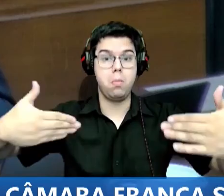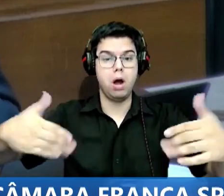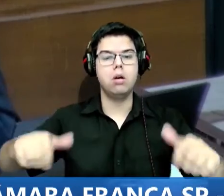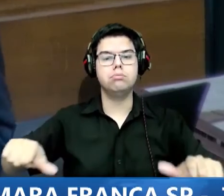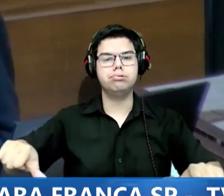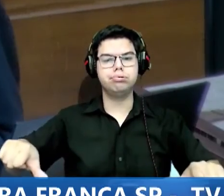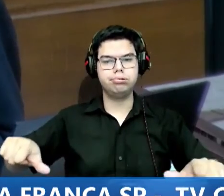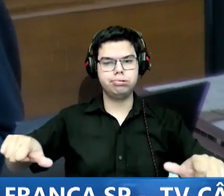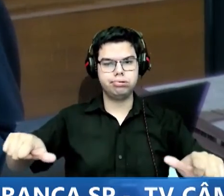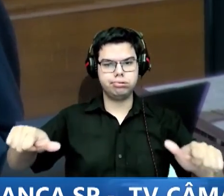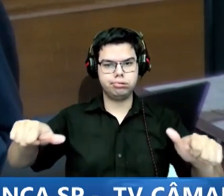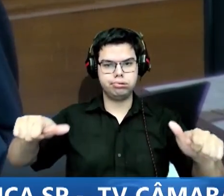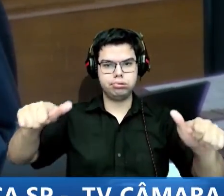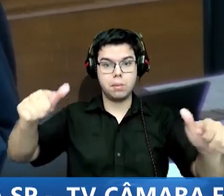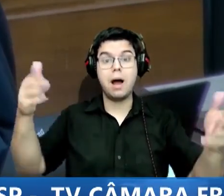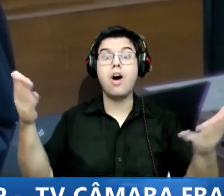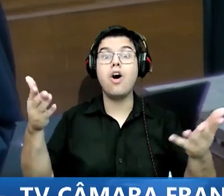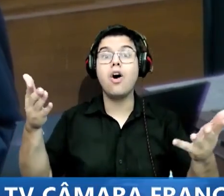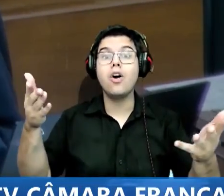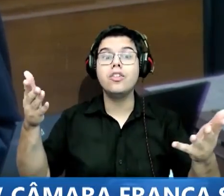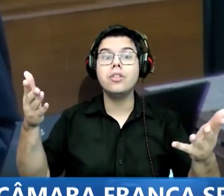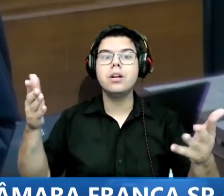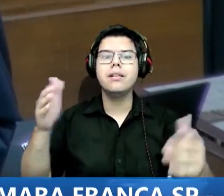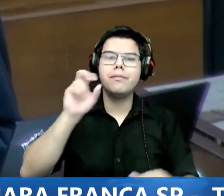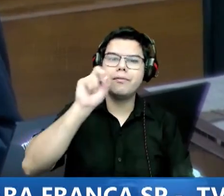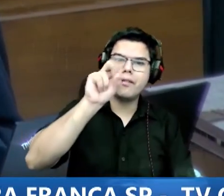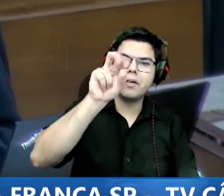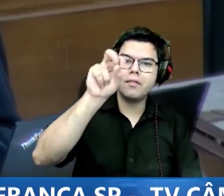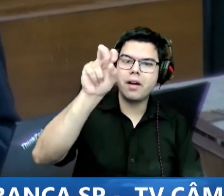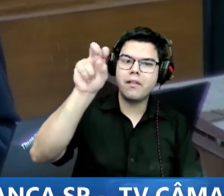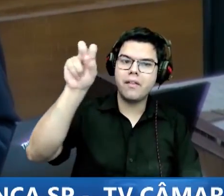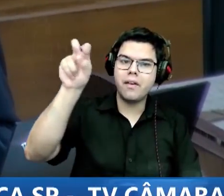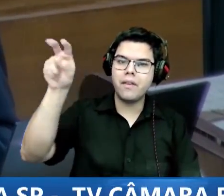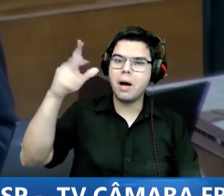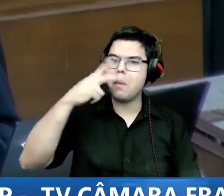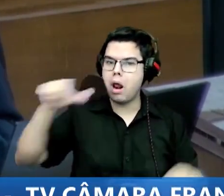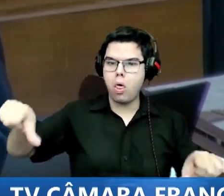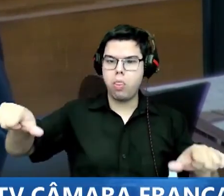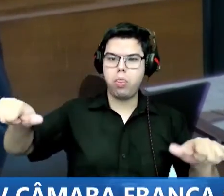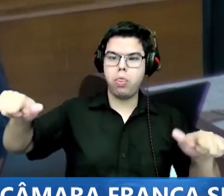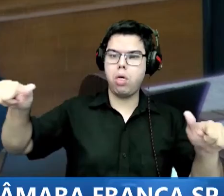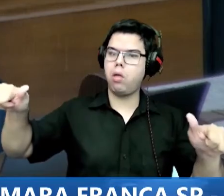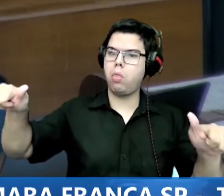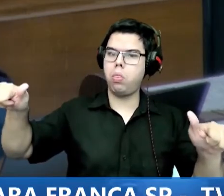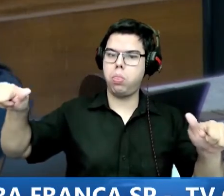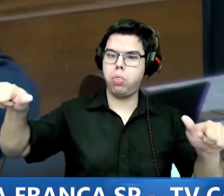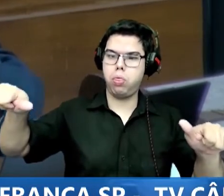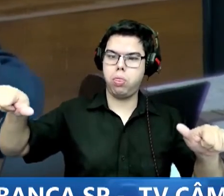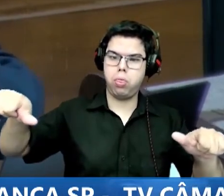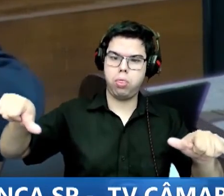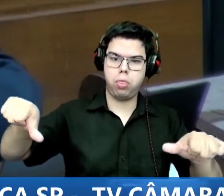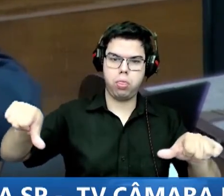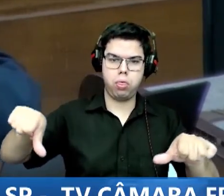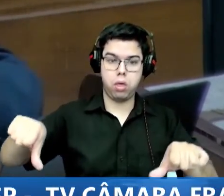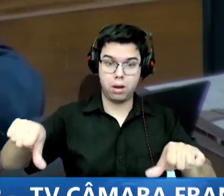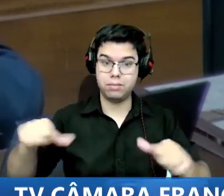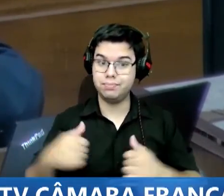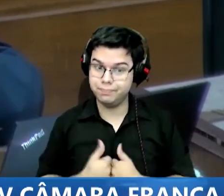a situação está tomando um rumo completamente ao contrário. E a situação vai... O que nos